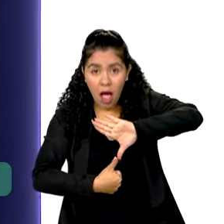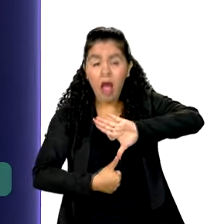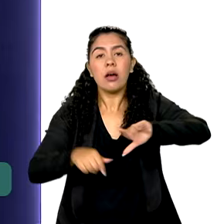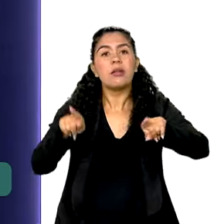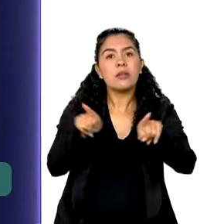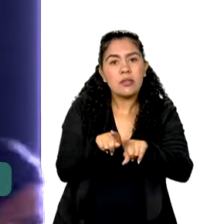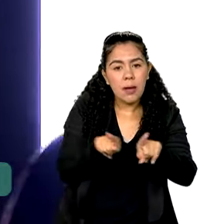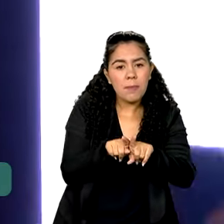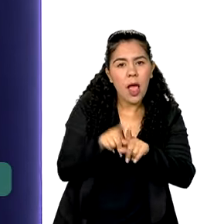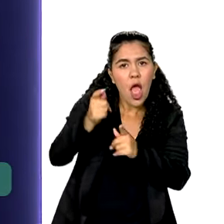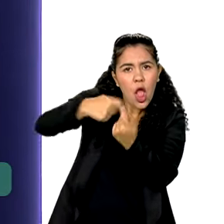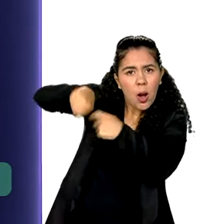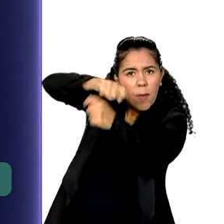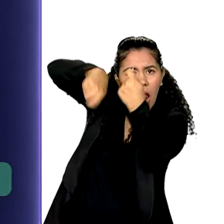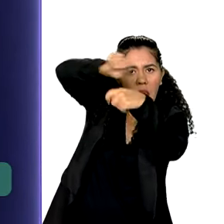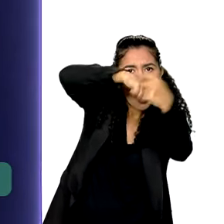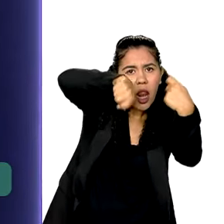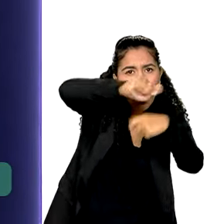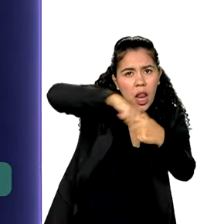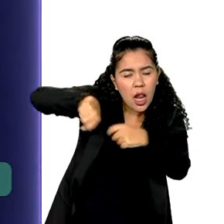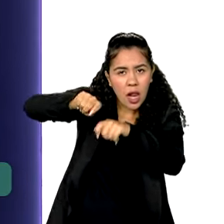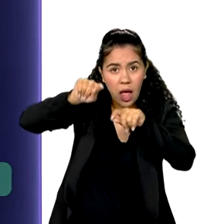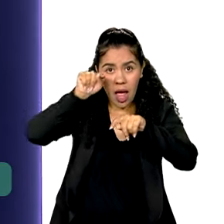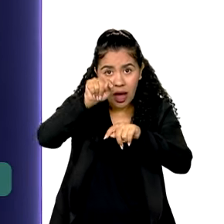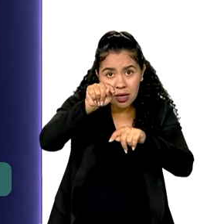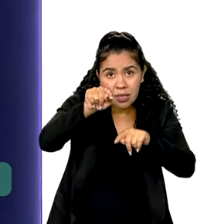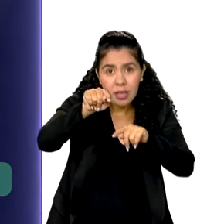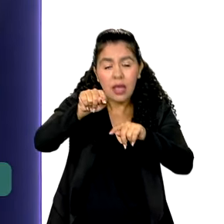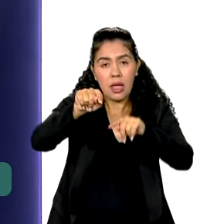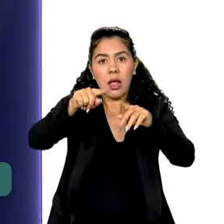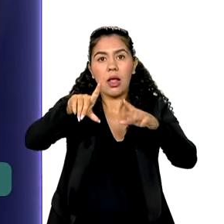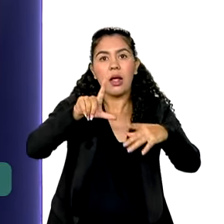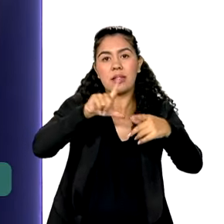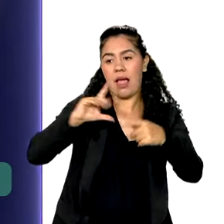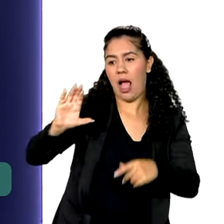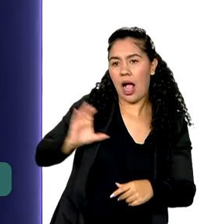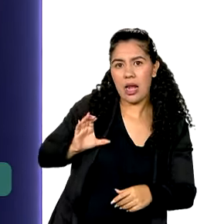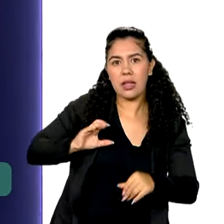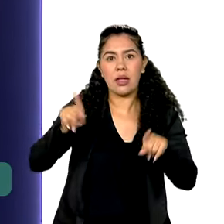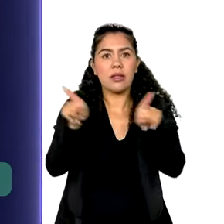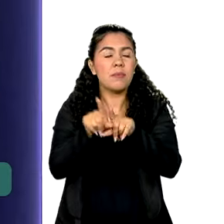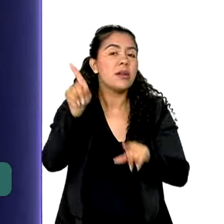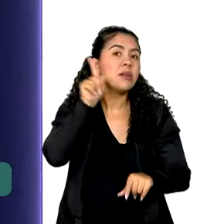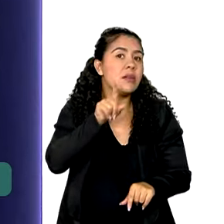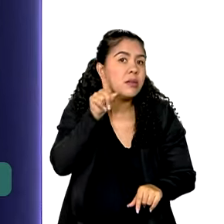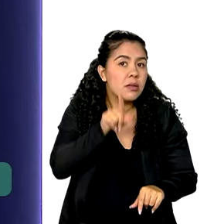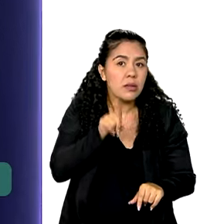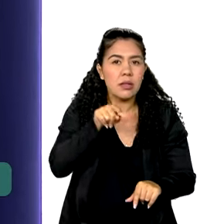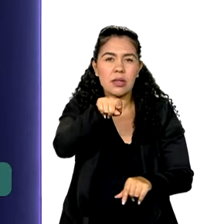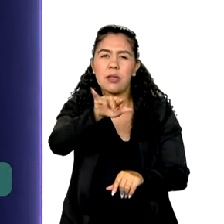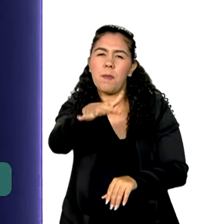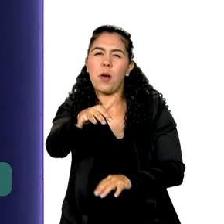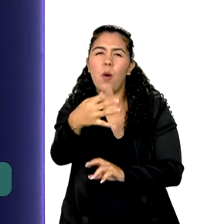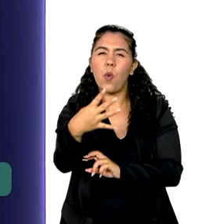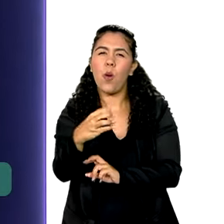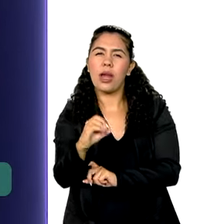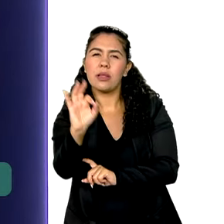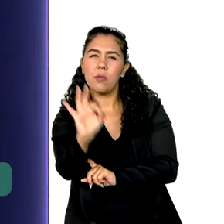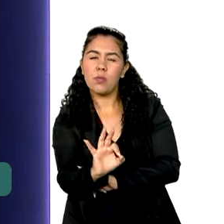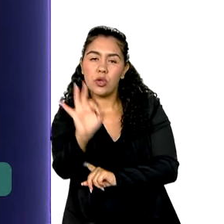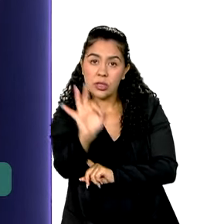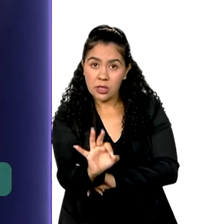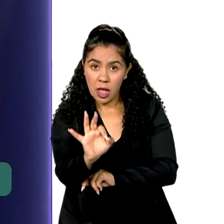comércio entre os países da América do Norte, México, Canadá e Estados Unidos, é da ordem de 40%. É